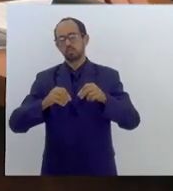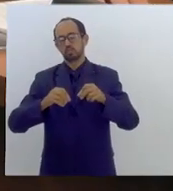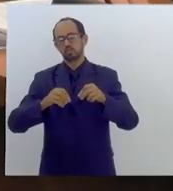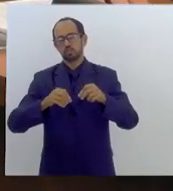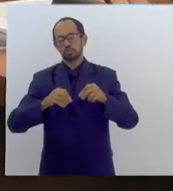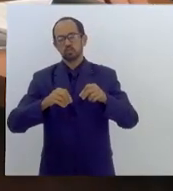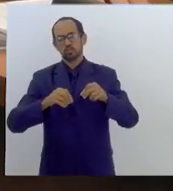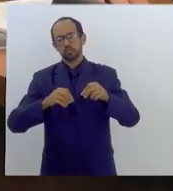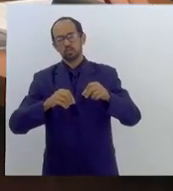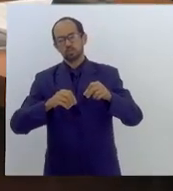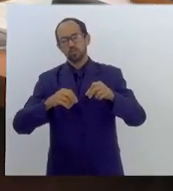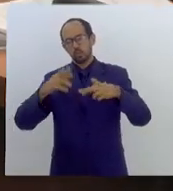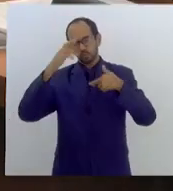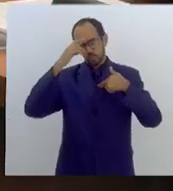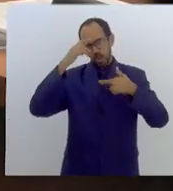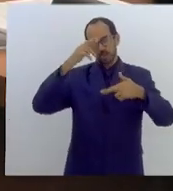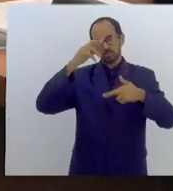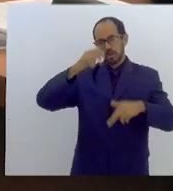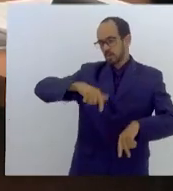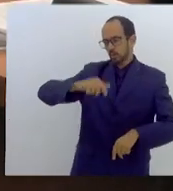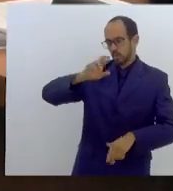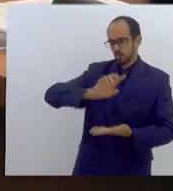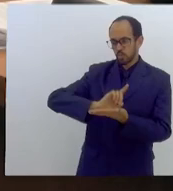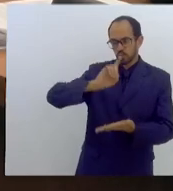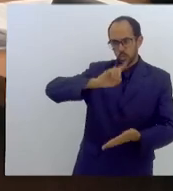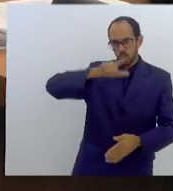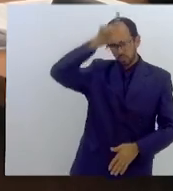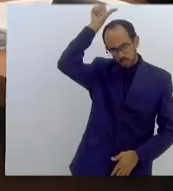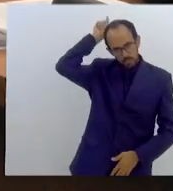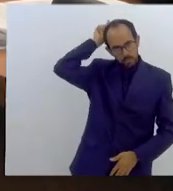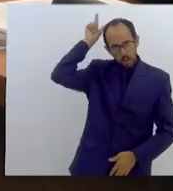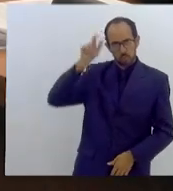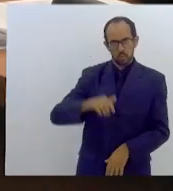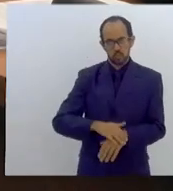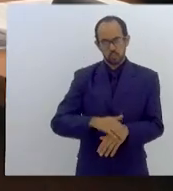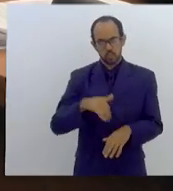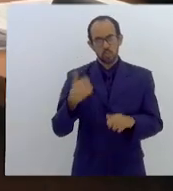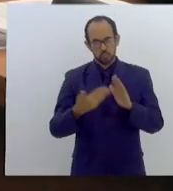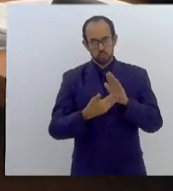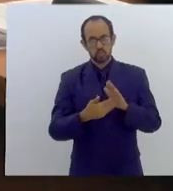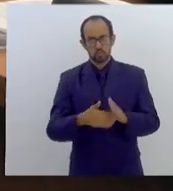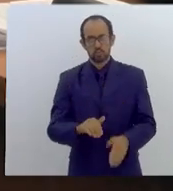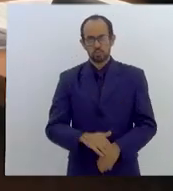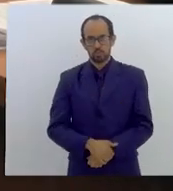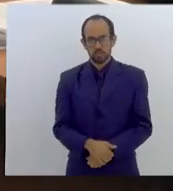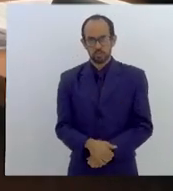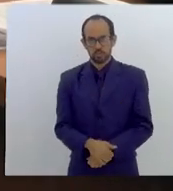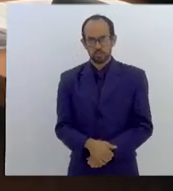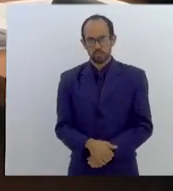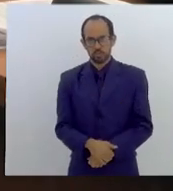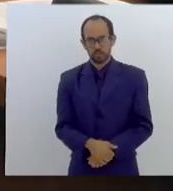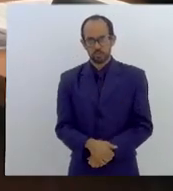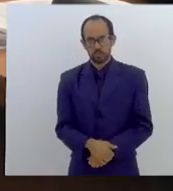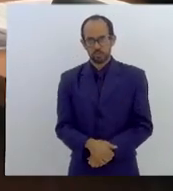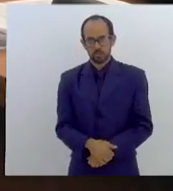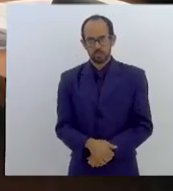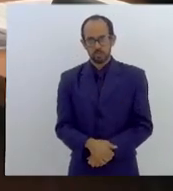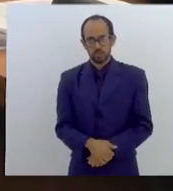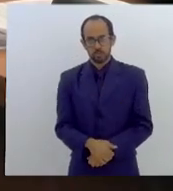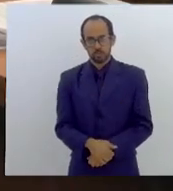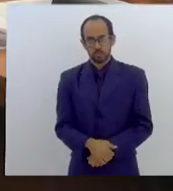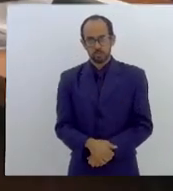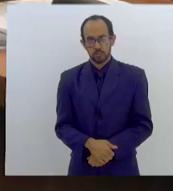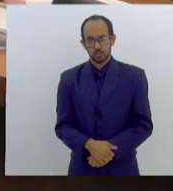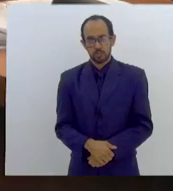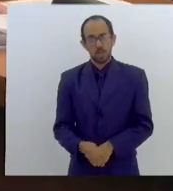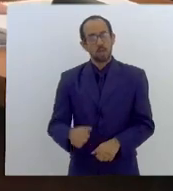todo o respeito do mundo a doutor Luiz Paulo, com todos. Então, eu quero só deixar claro